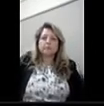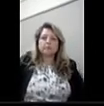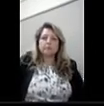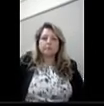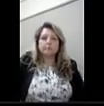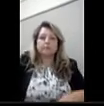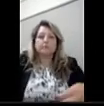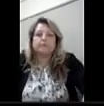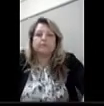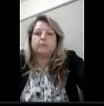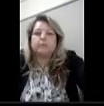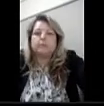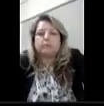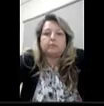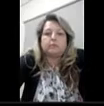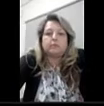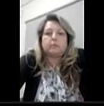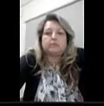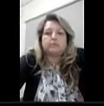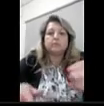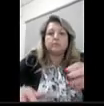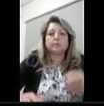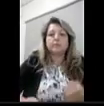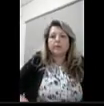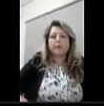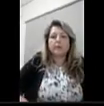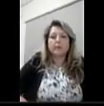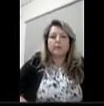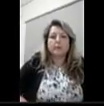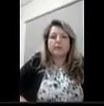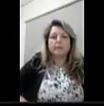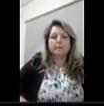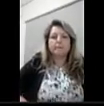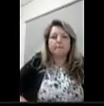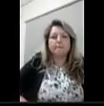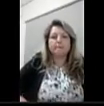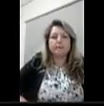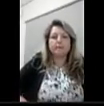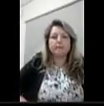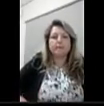leitura e escrita, e pode passar, Lênia.